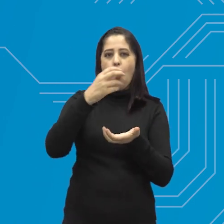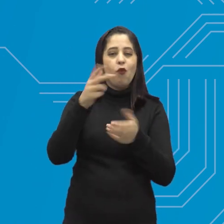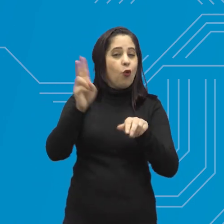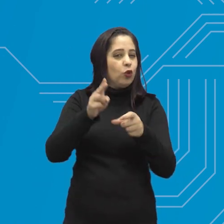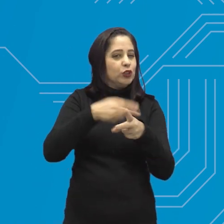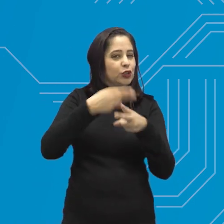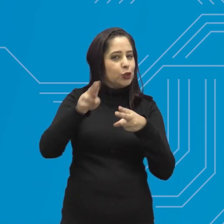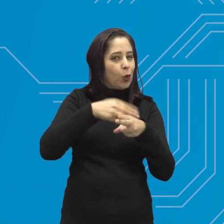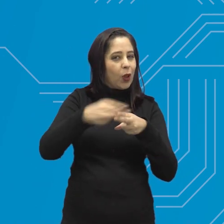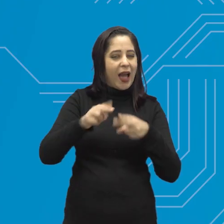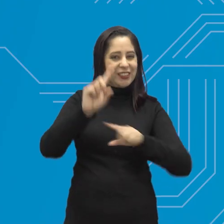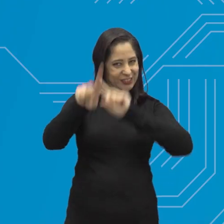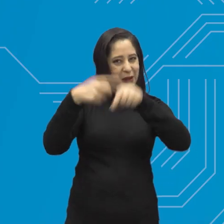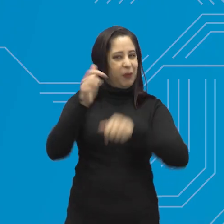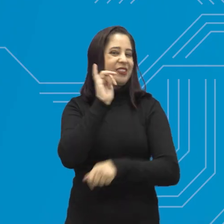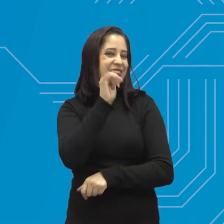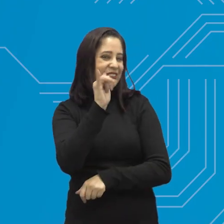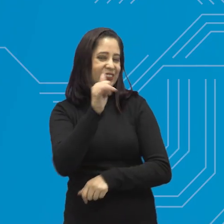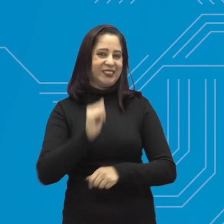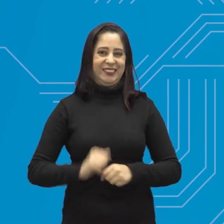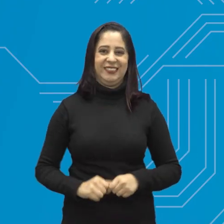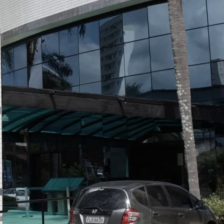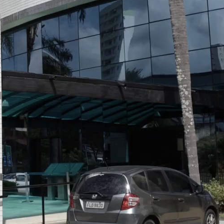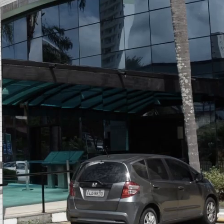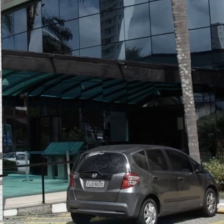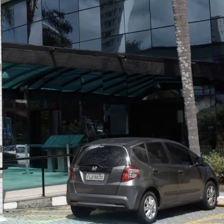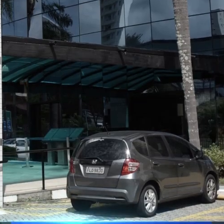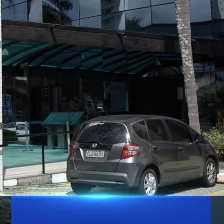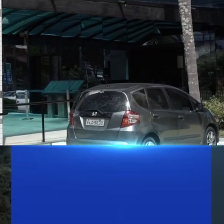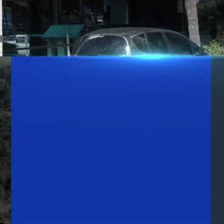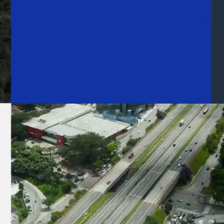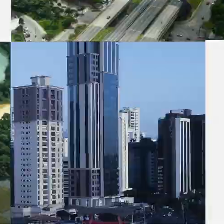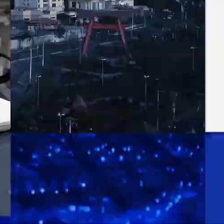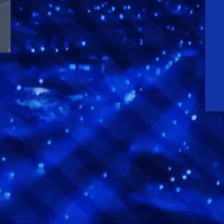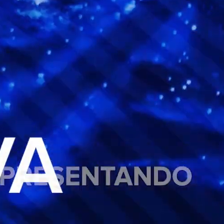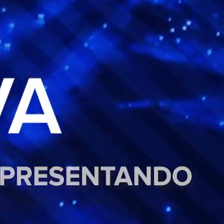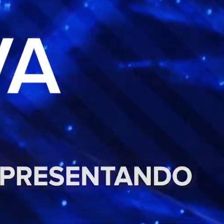chocolate? No próximo bloco eu te conto, não sai daí!